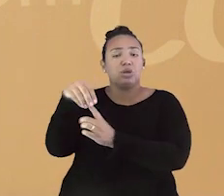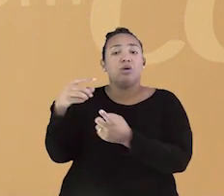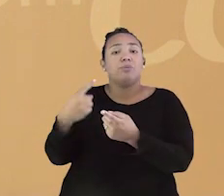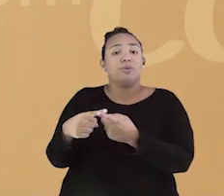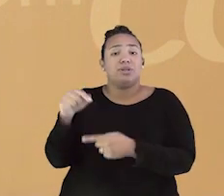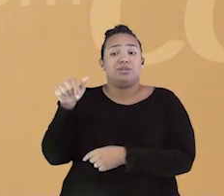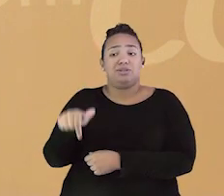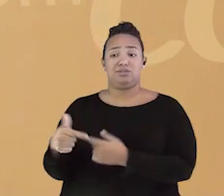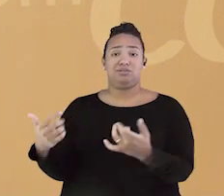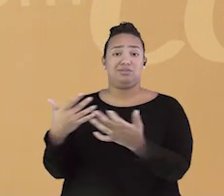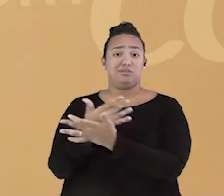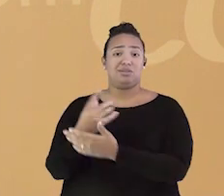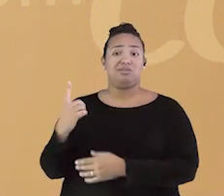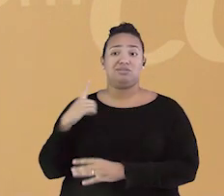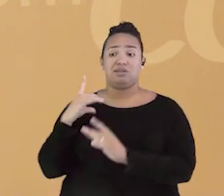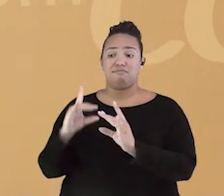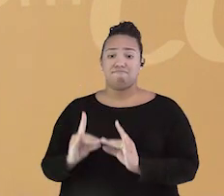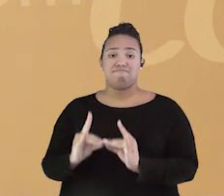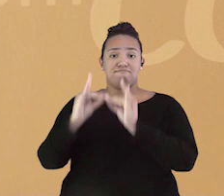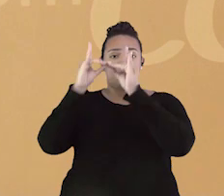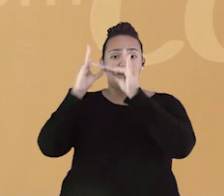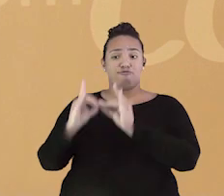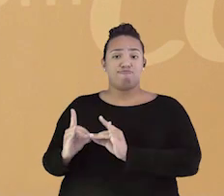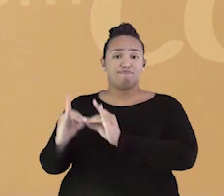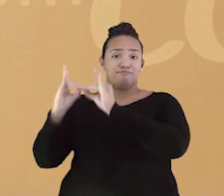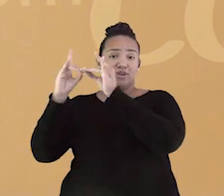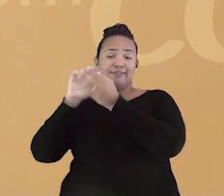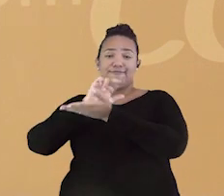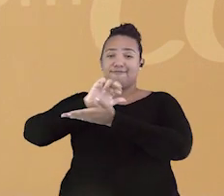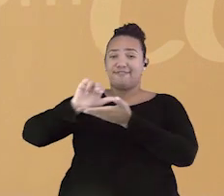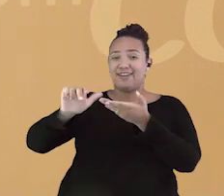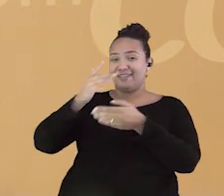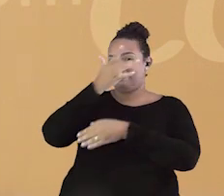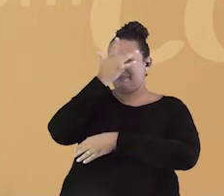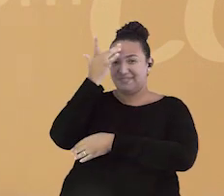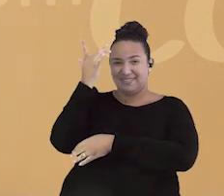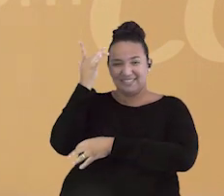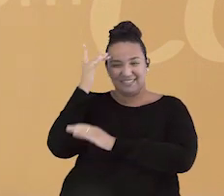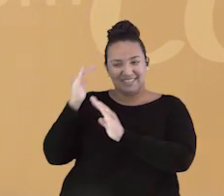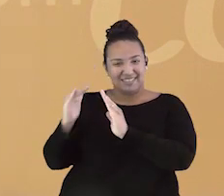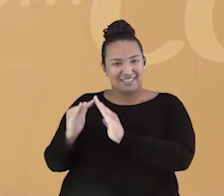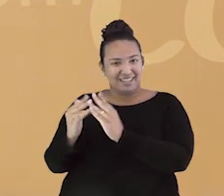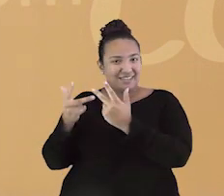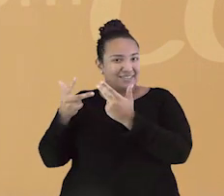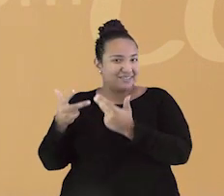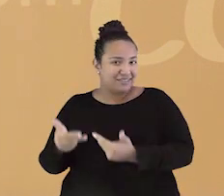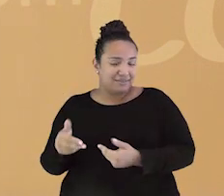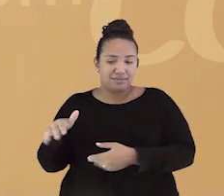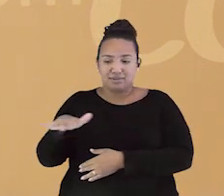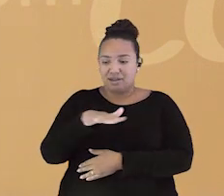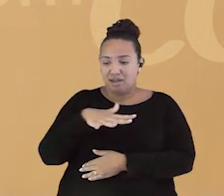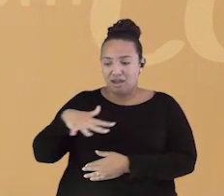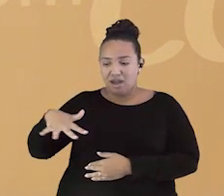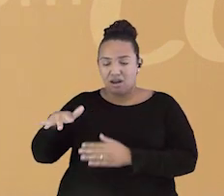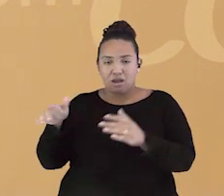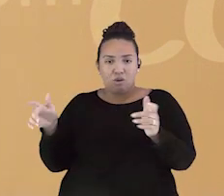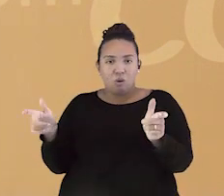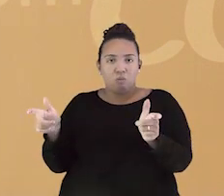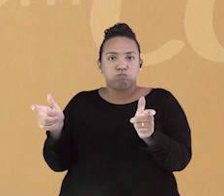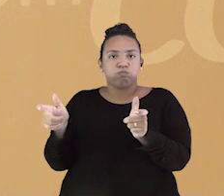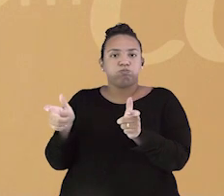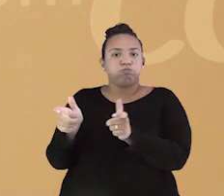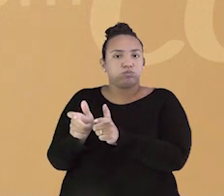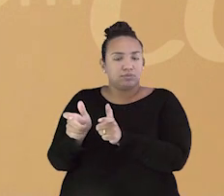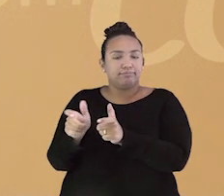existem diversos prédios que são moradias de muitas pessoas e ocupam um espaço relativamente pequeno. No